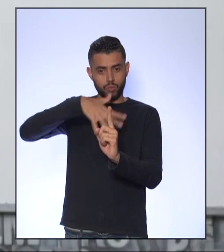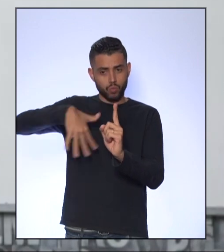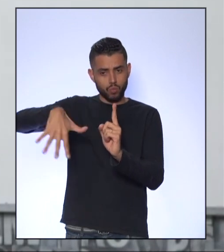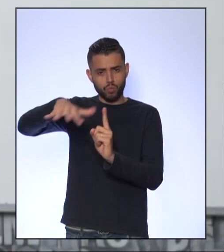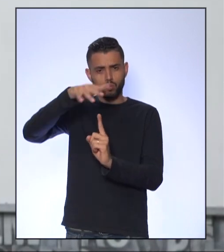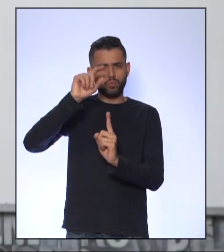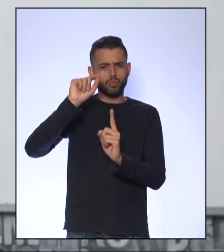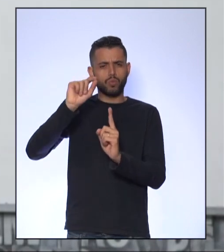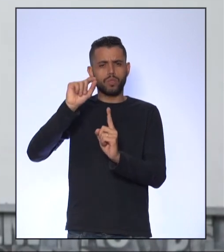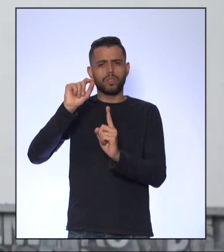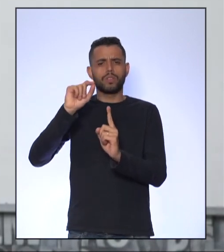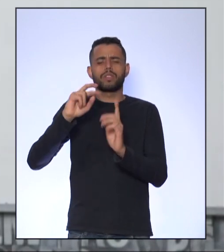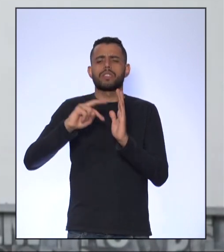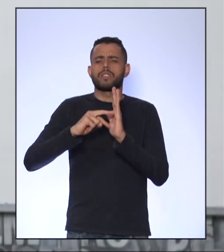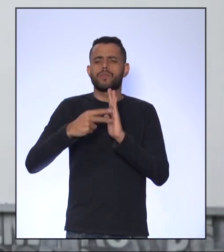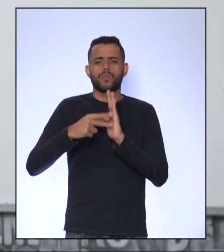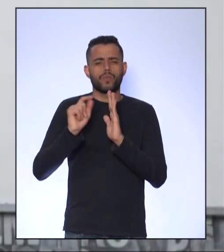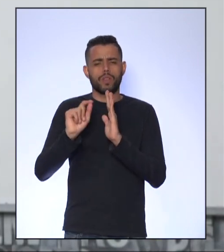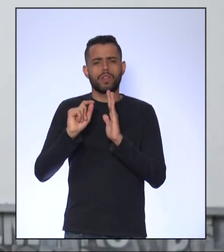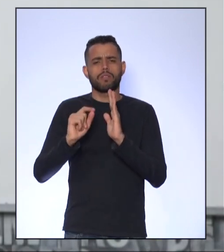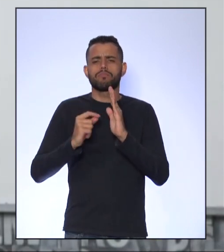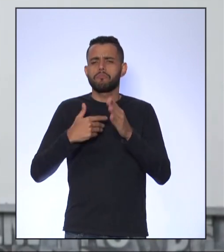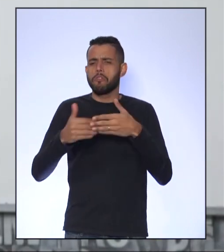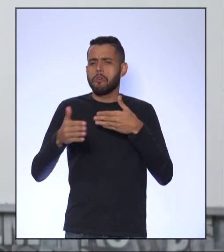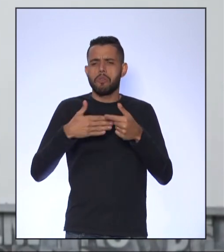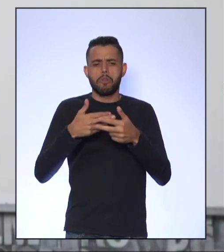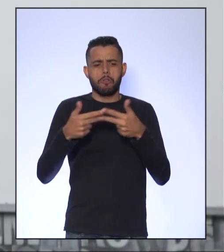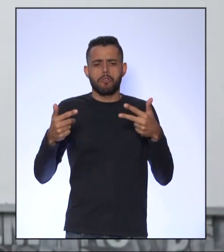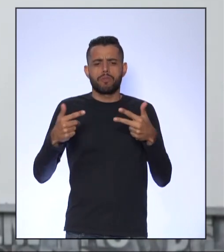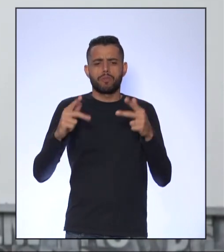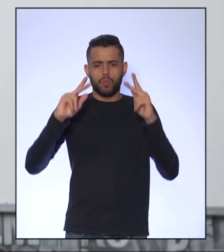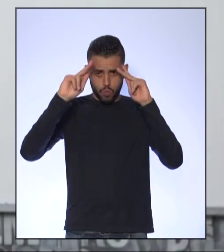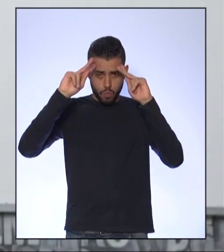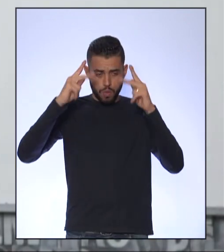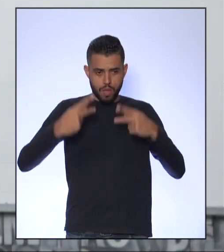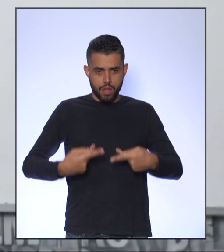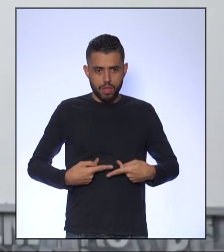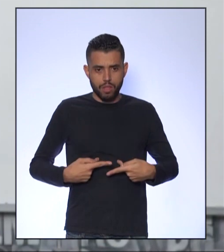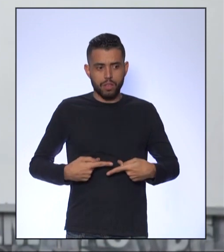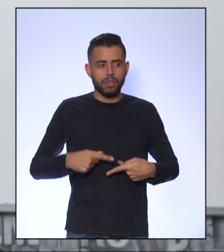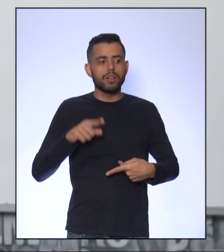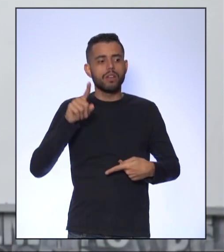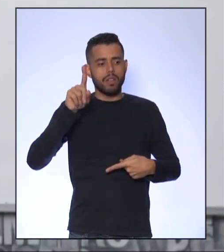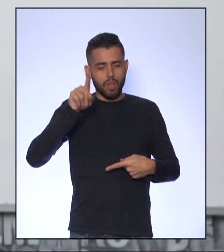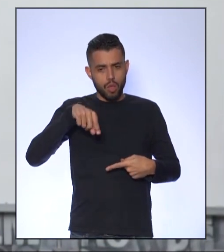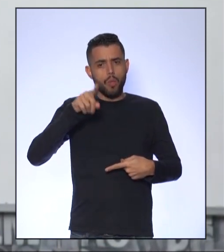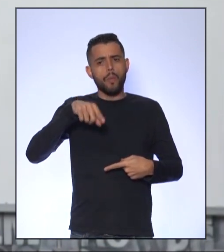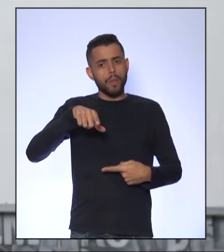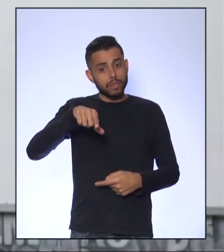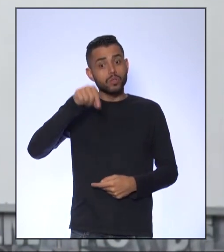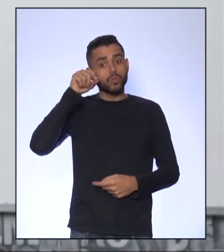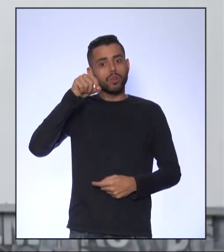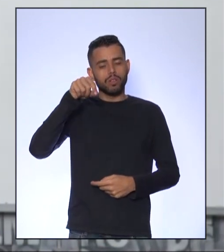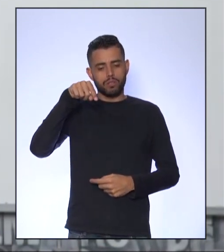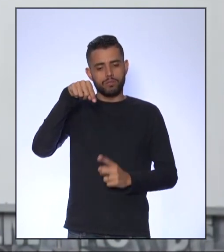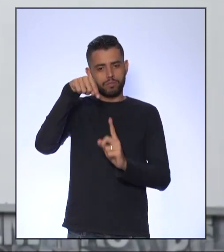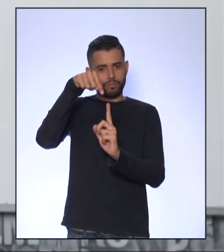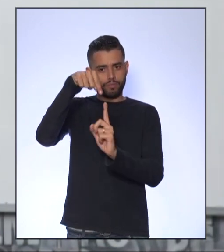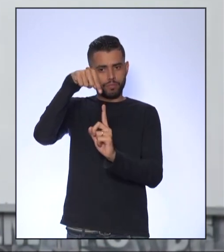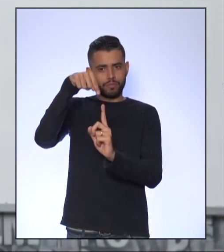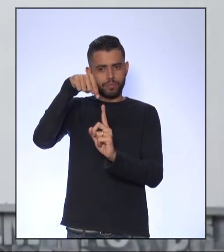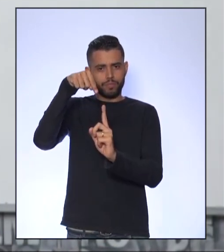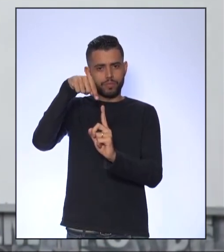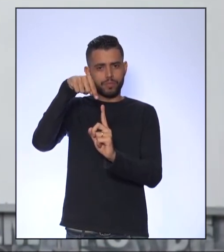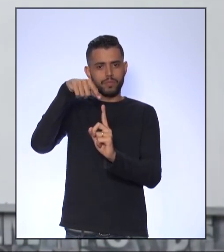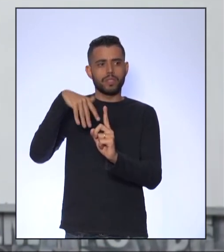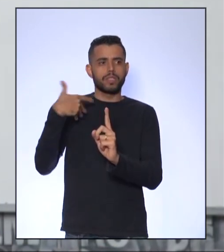significa que toda e qualquer realização humana foi uma escolha deste indivíduo. Então,